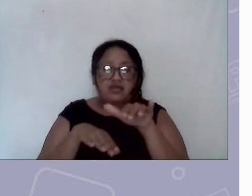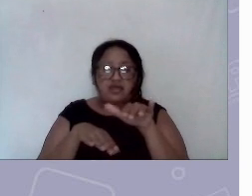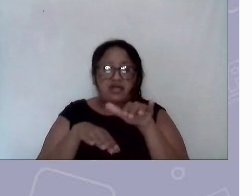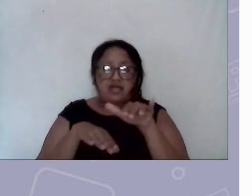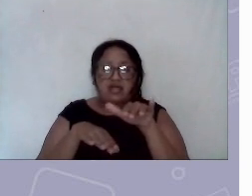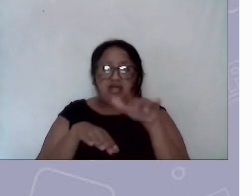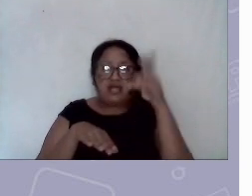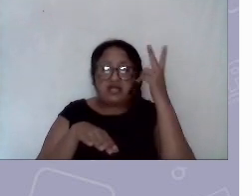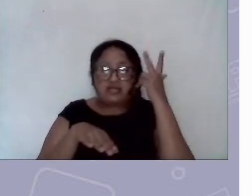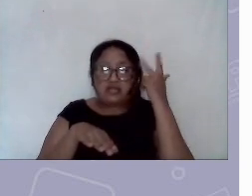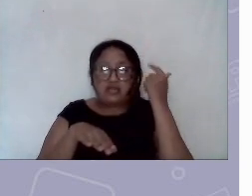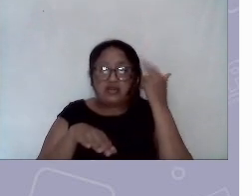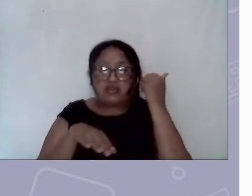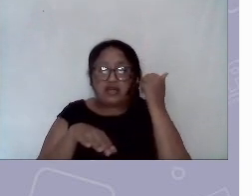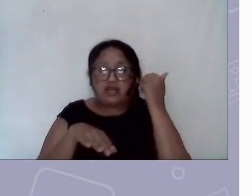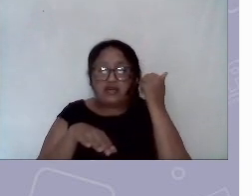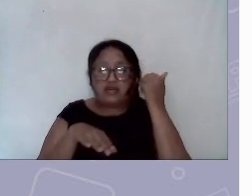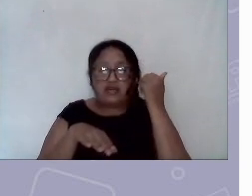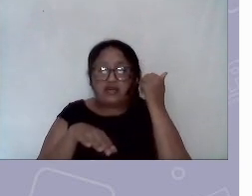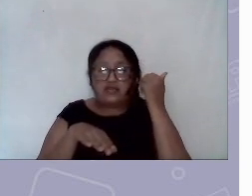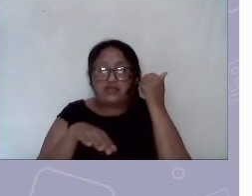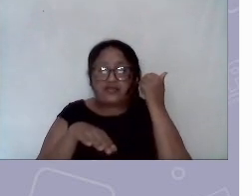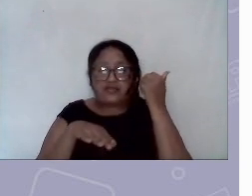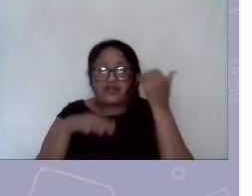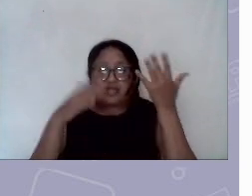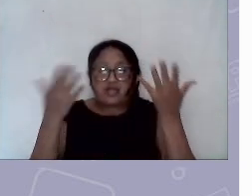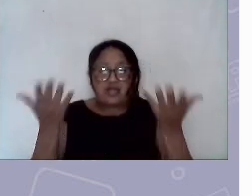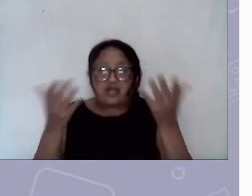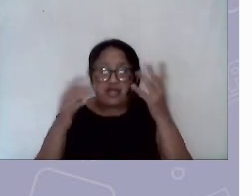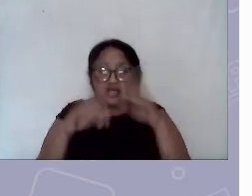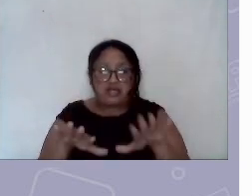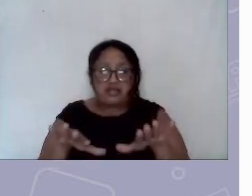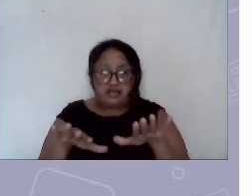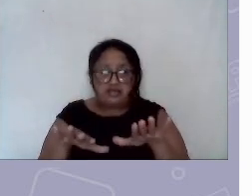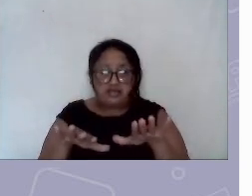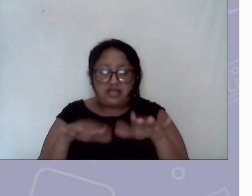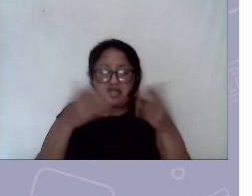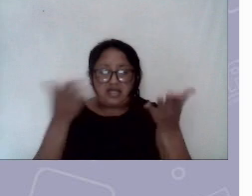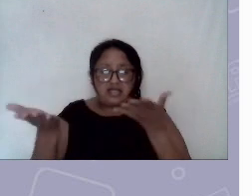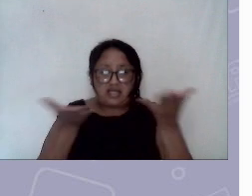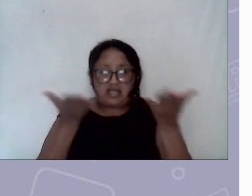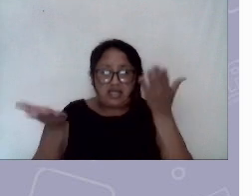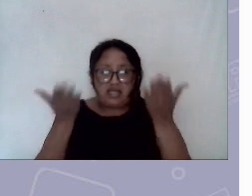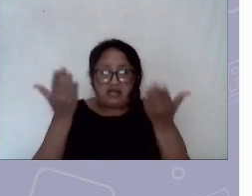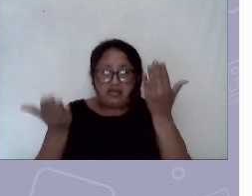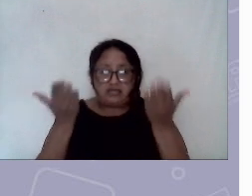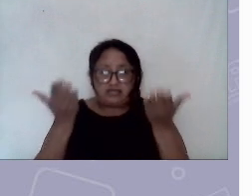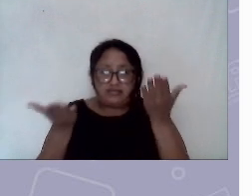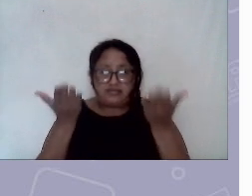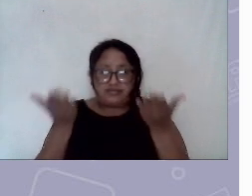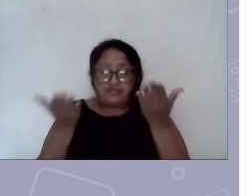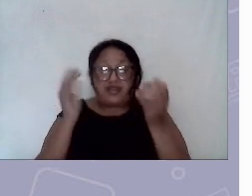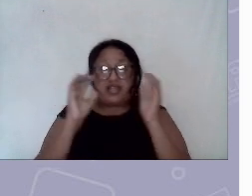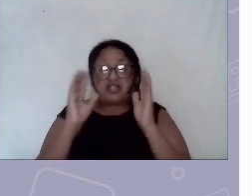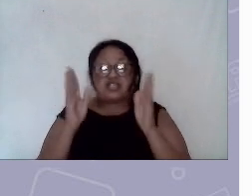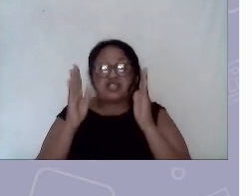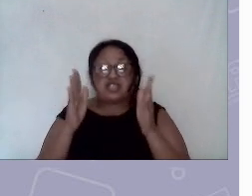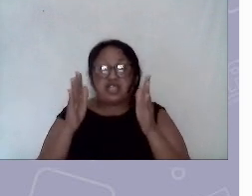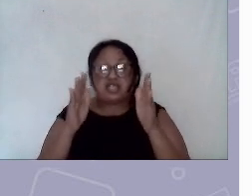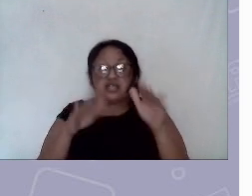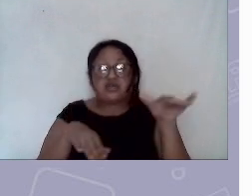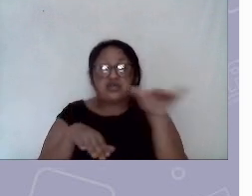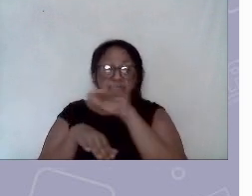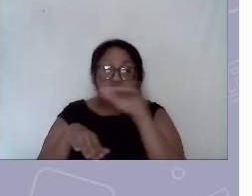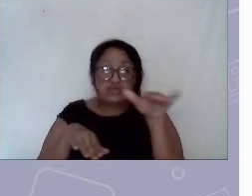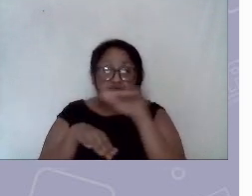normal tem módulo igual ao peso de forma que elas se equilibram ok? já ao longo da horizontal que eu estou chamando